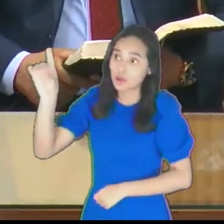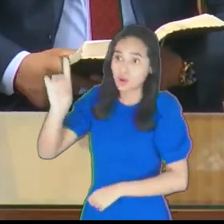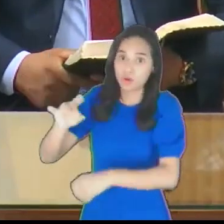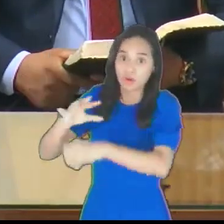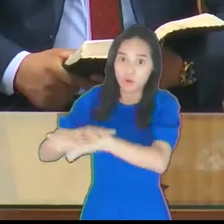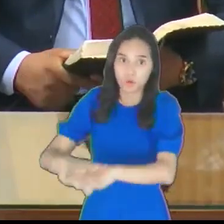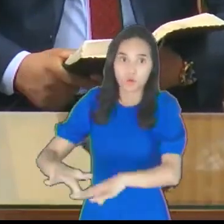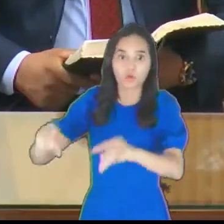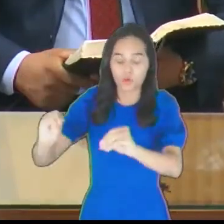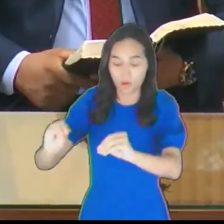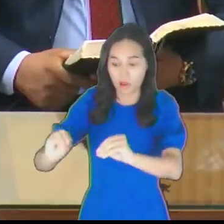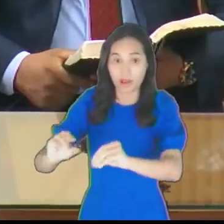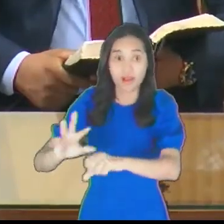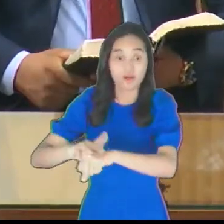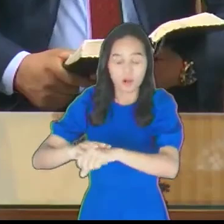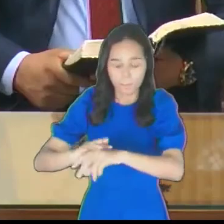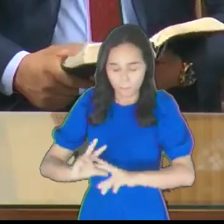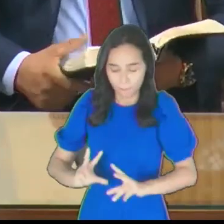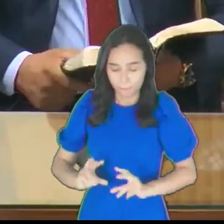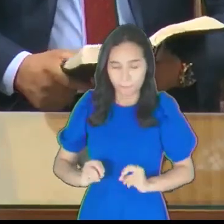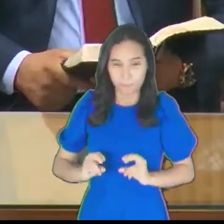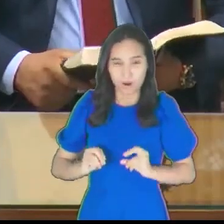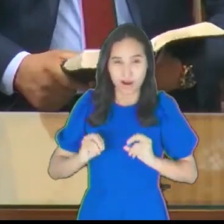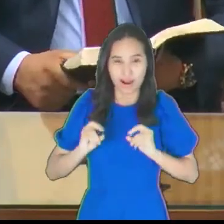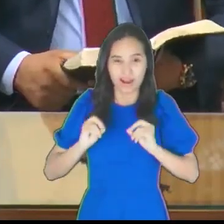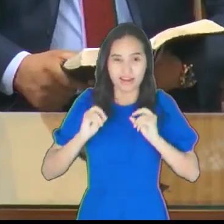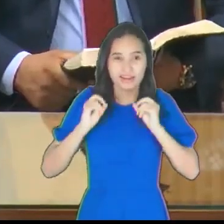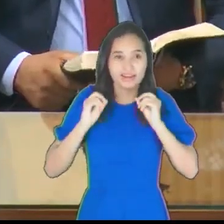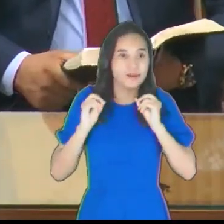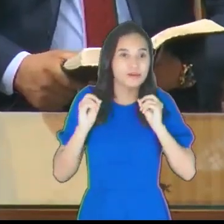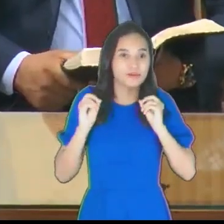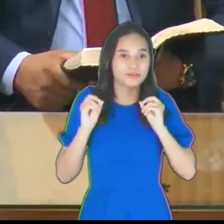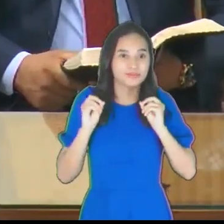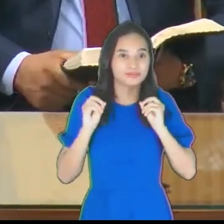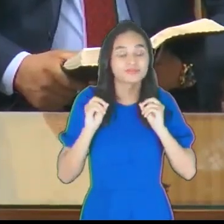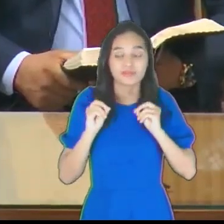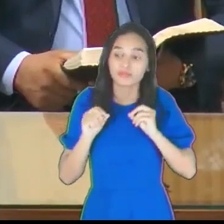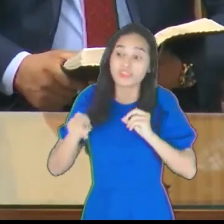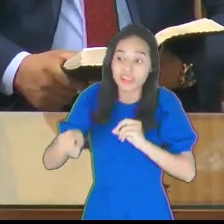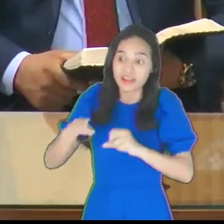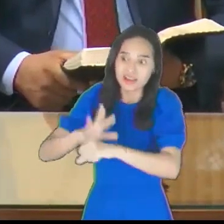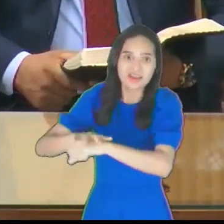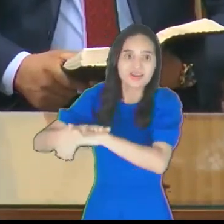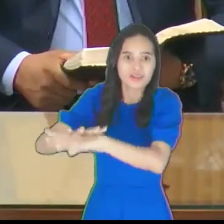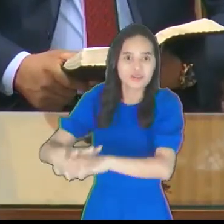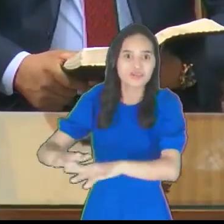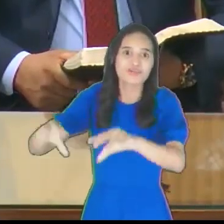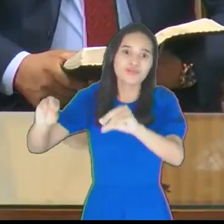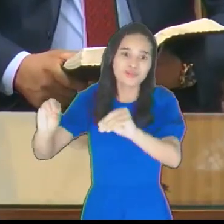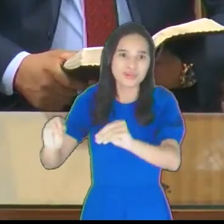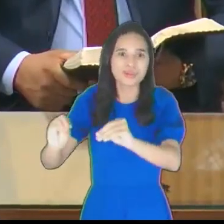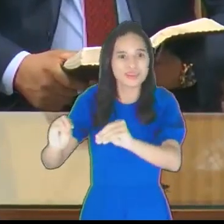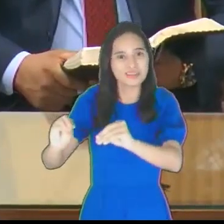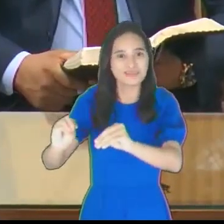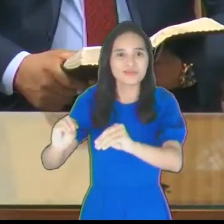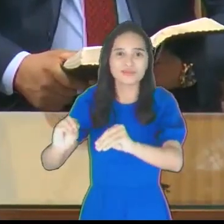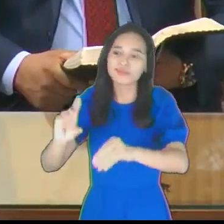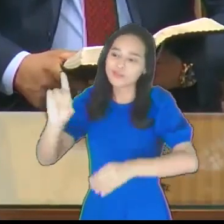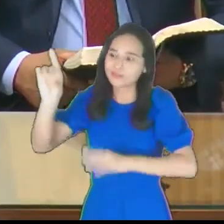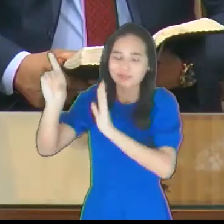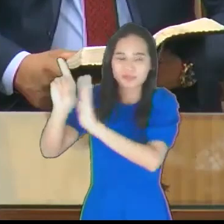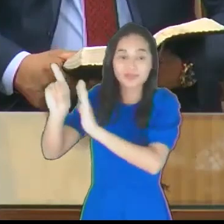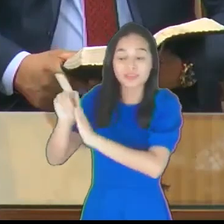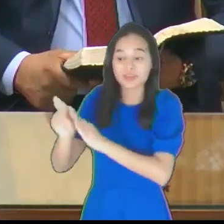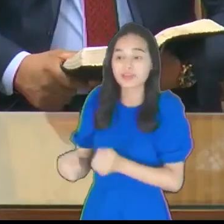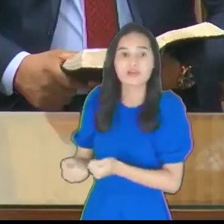uma úlcera maligna, e ele foi curado por Deus. E Deus deu mais